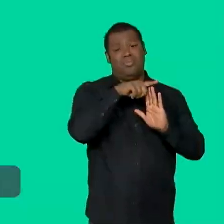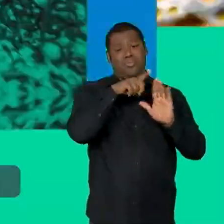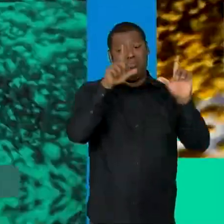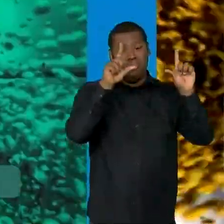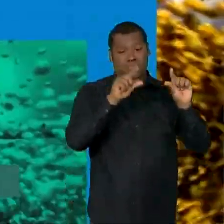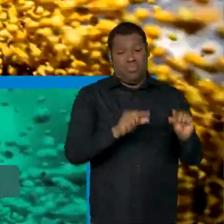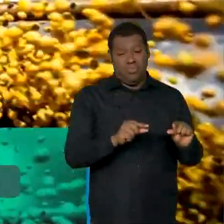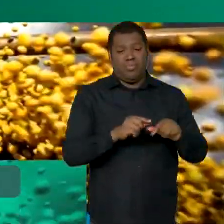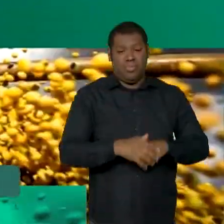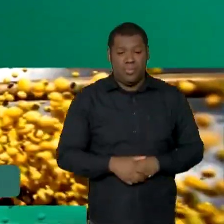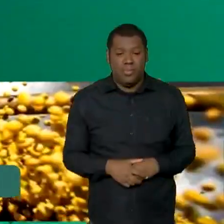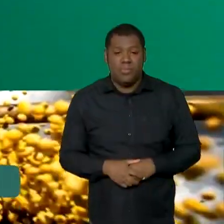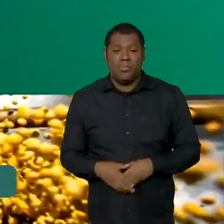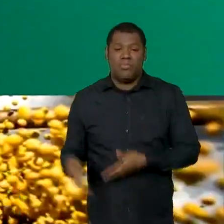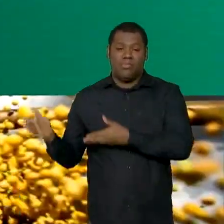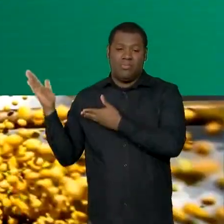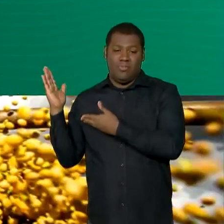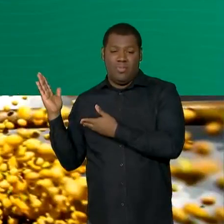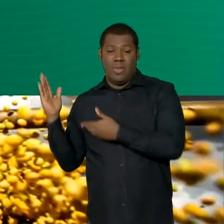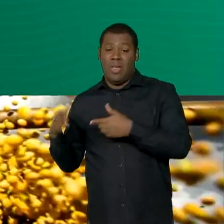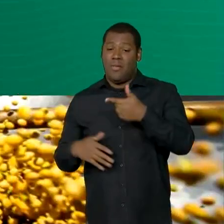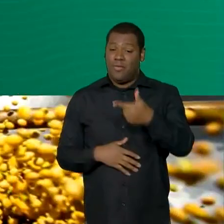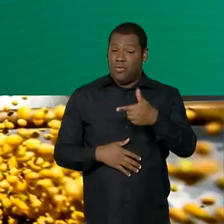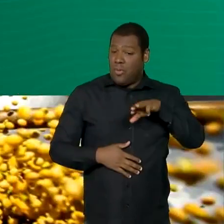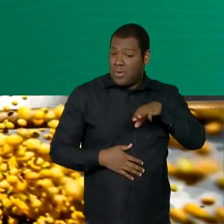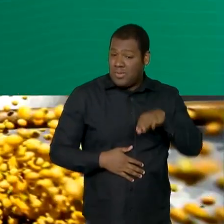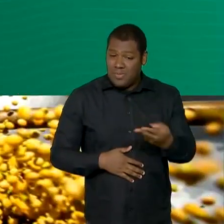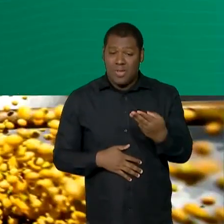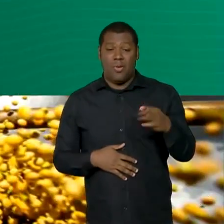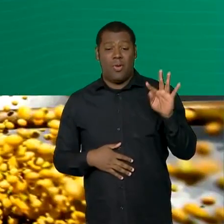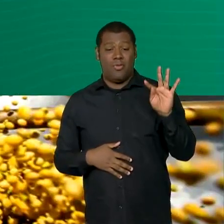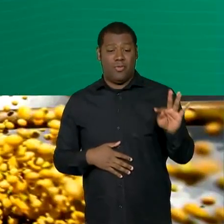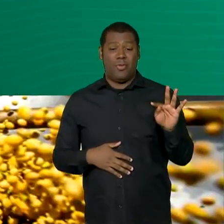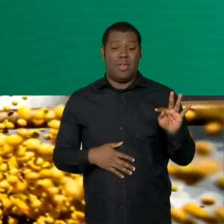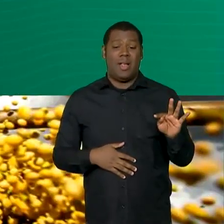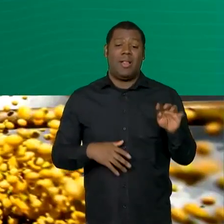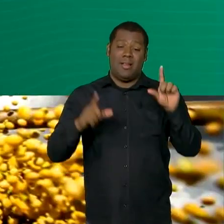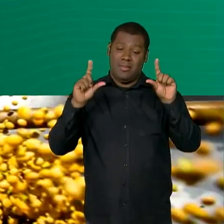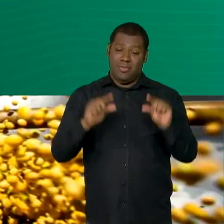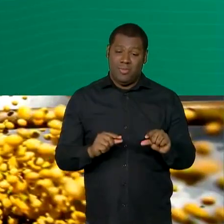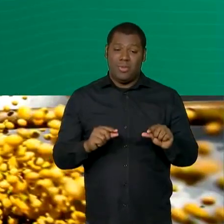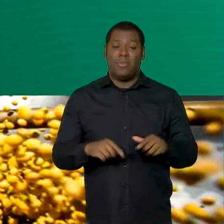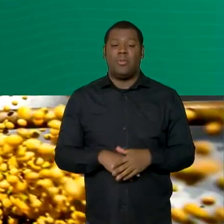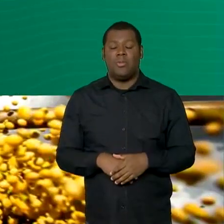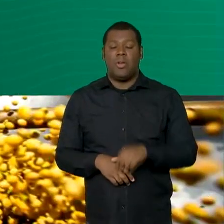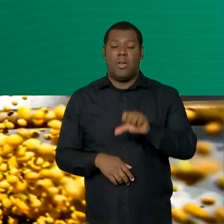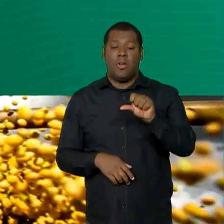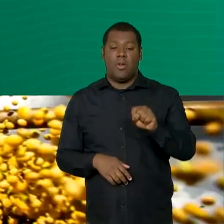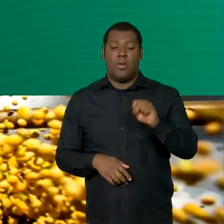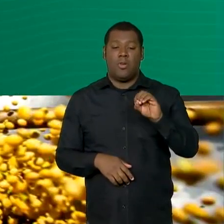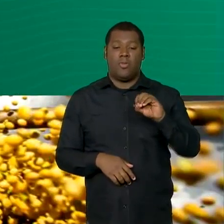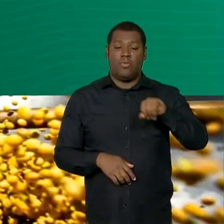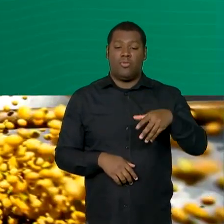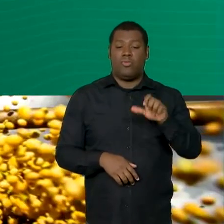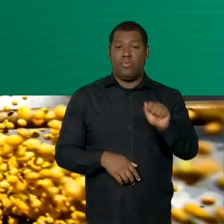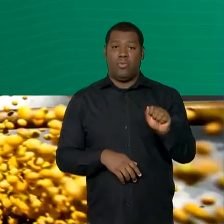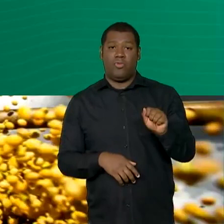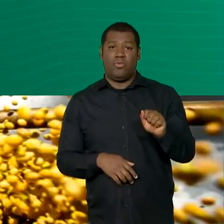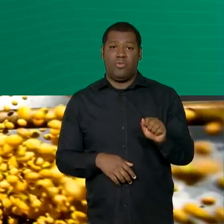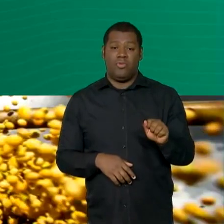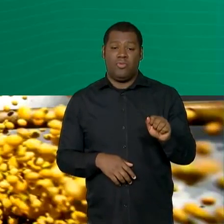observadas. No caso do milho, quase 2 milhões de toneladas a menos. E a soja, com mais